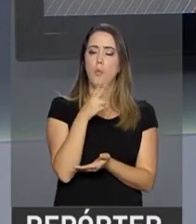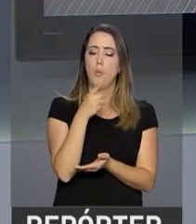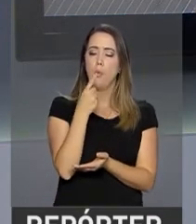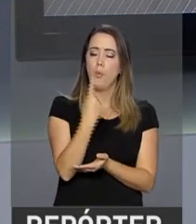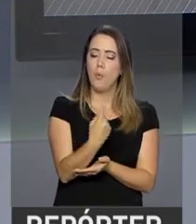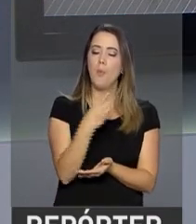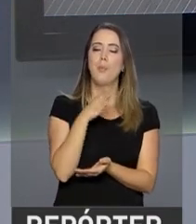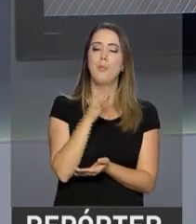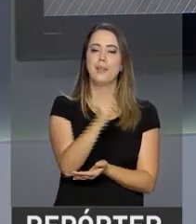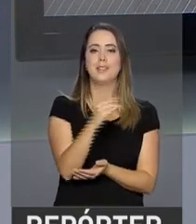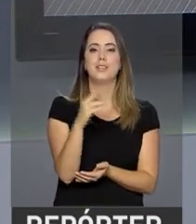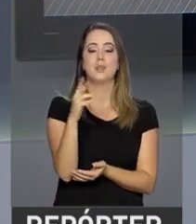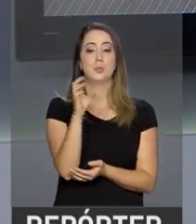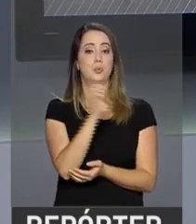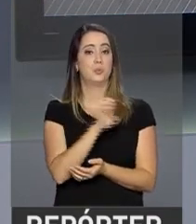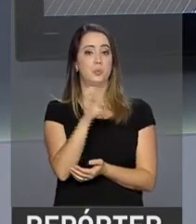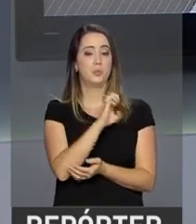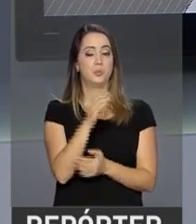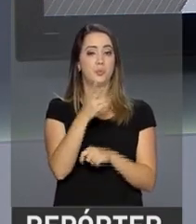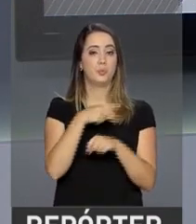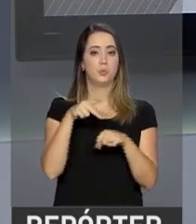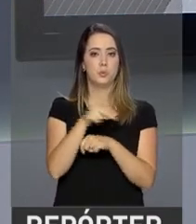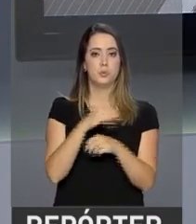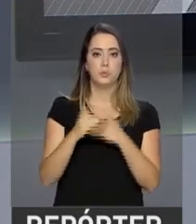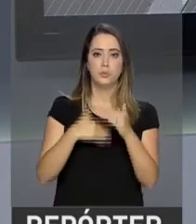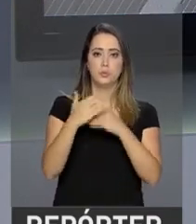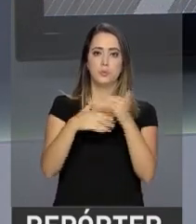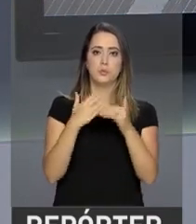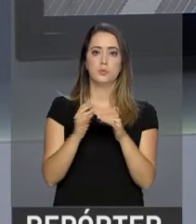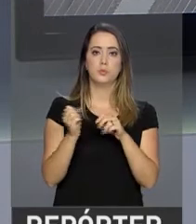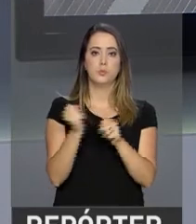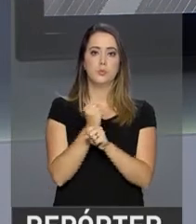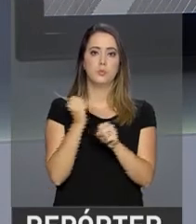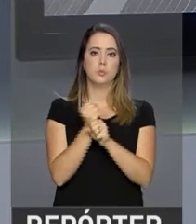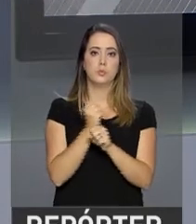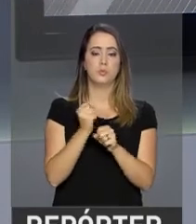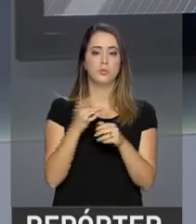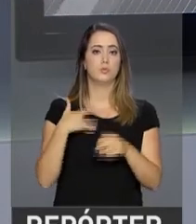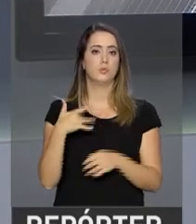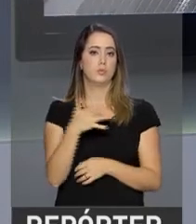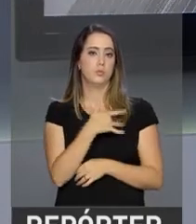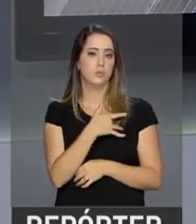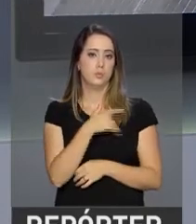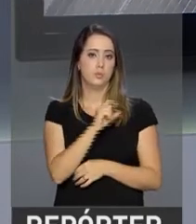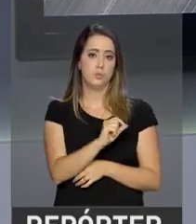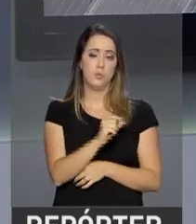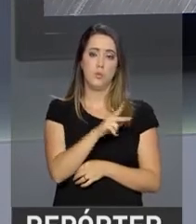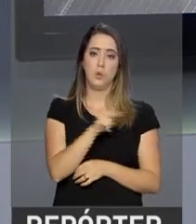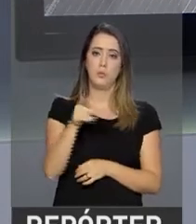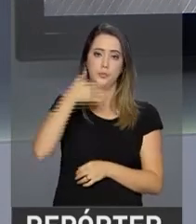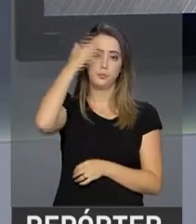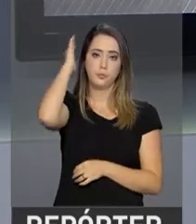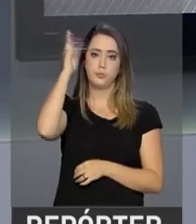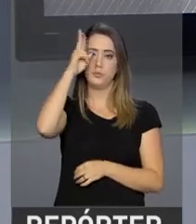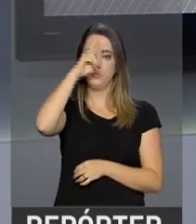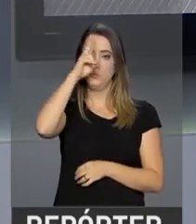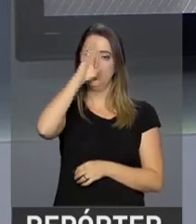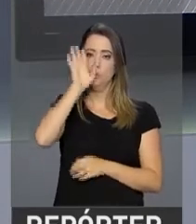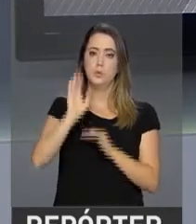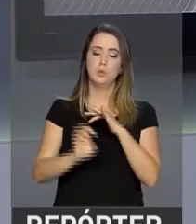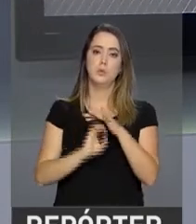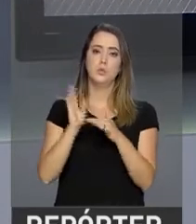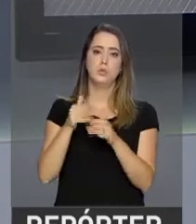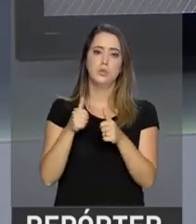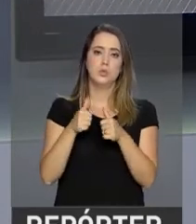investimento nos próximos cinco anos em áreas como infraestrutura e saúde o presidente michel temer lembrou que a empresa já está